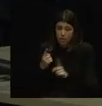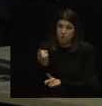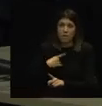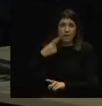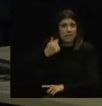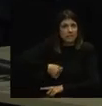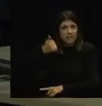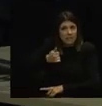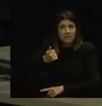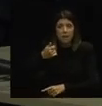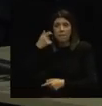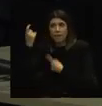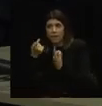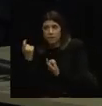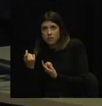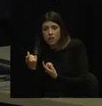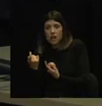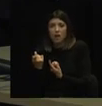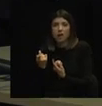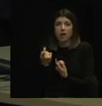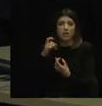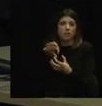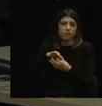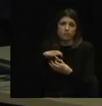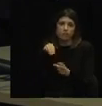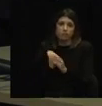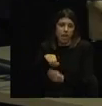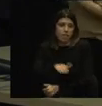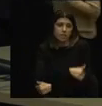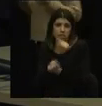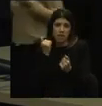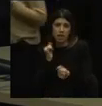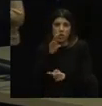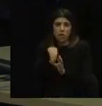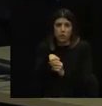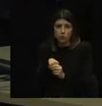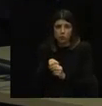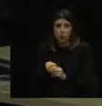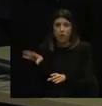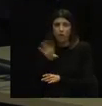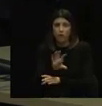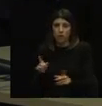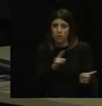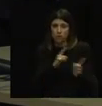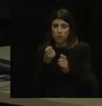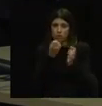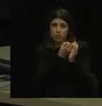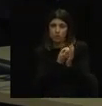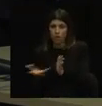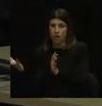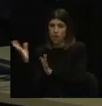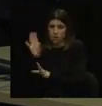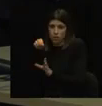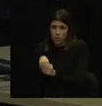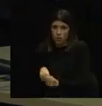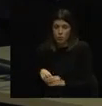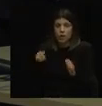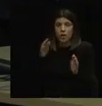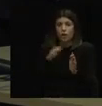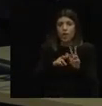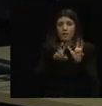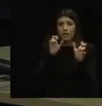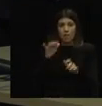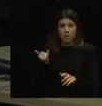ser pensada e articulada à escala metropolitana, abrangendo os diferentes modos de transporte. Depois, no pilar 2, uma